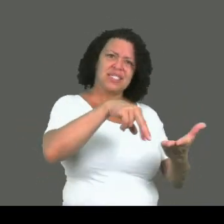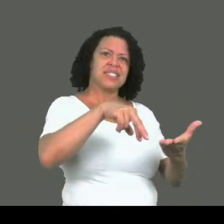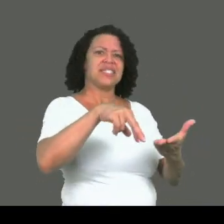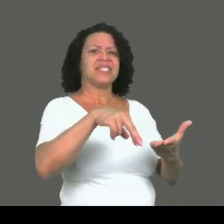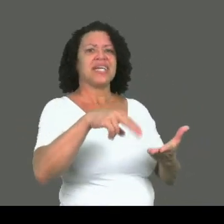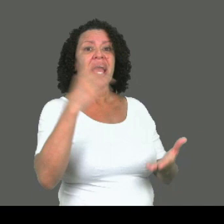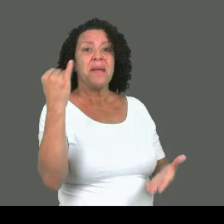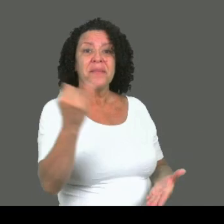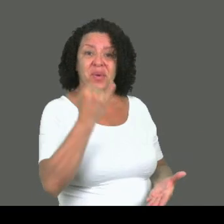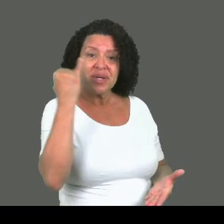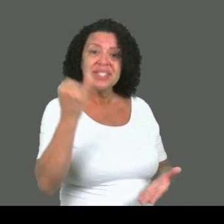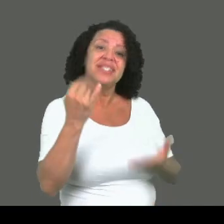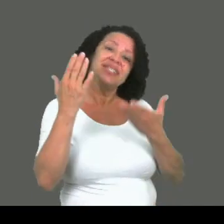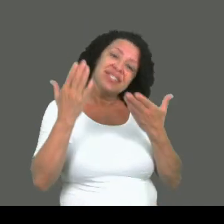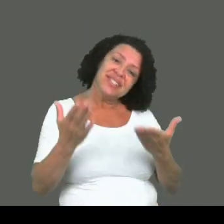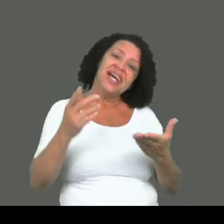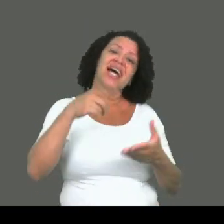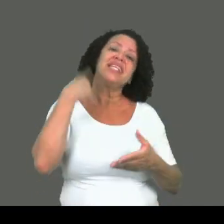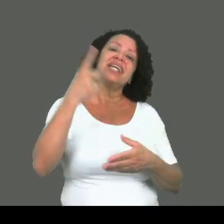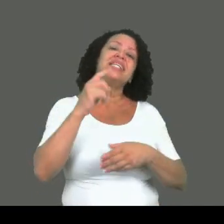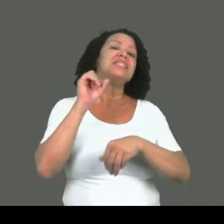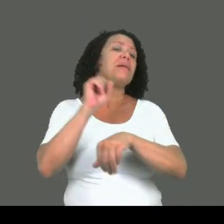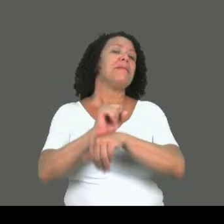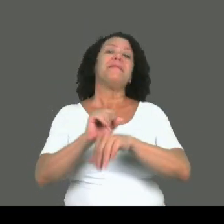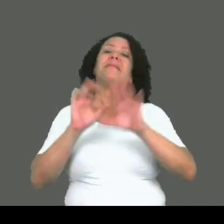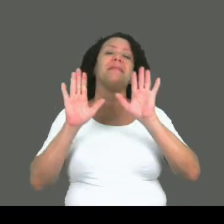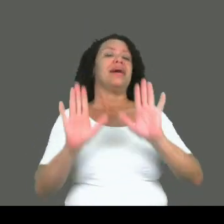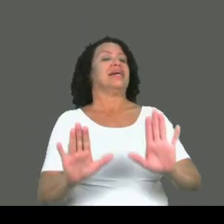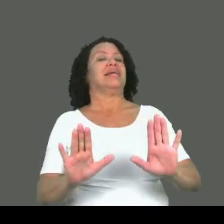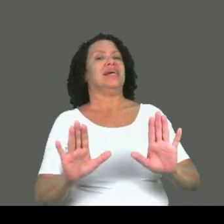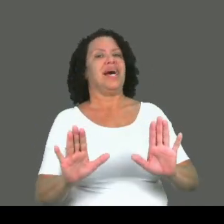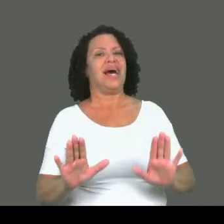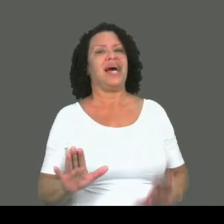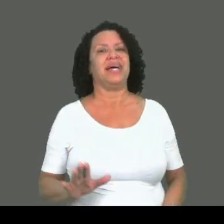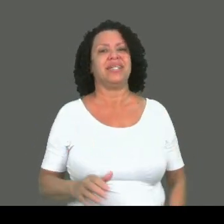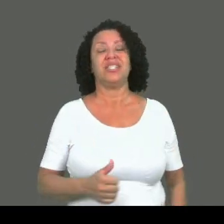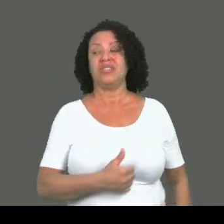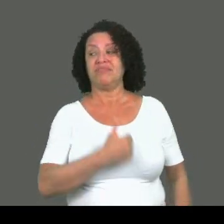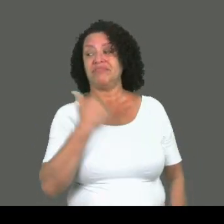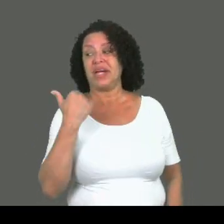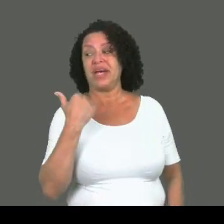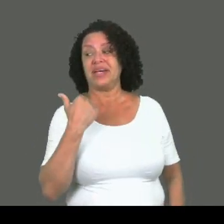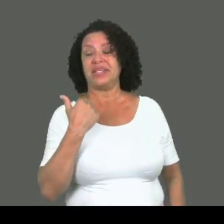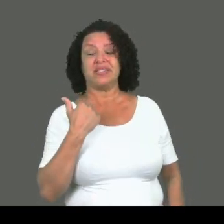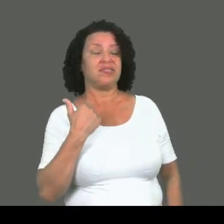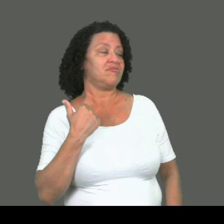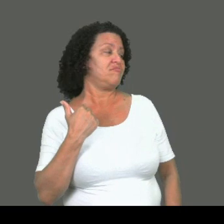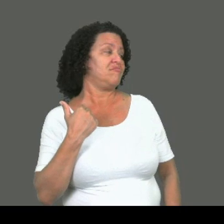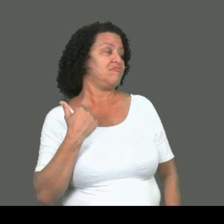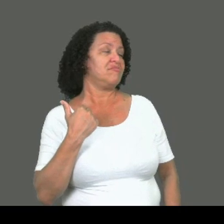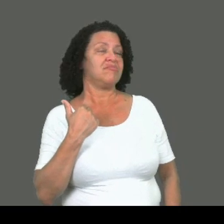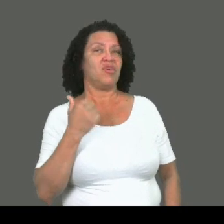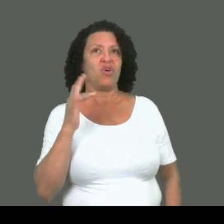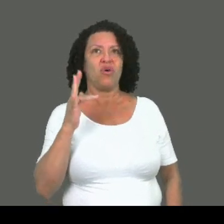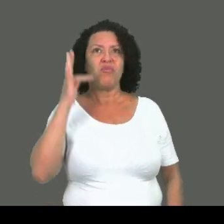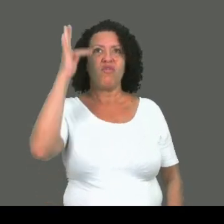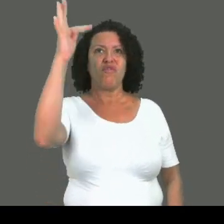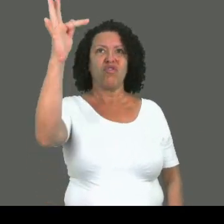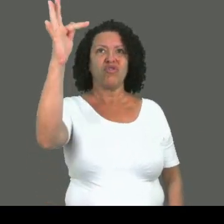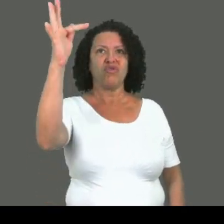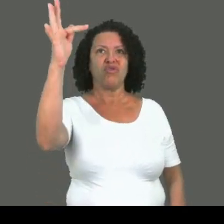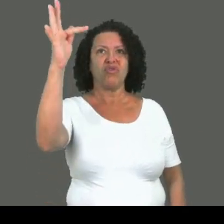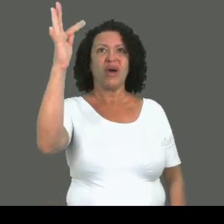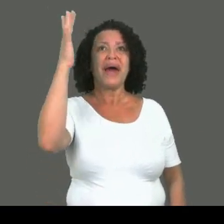importância realmente da gente parar de olhar para o próximo, ou para o futuro, ou para o